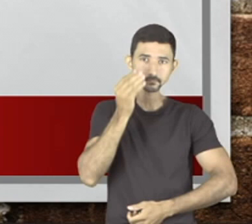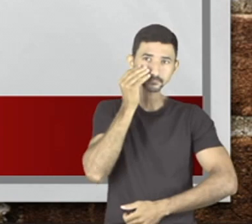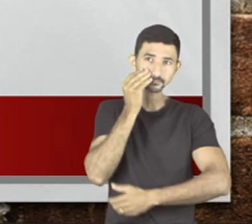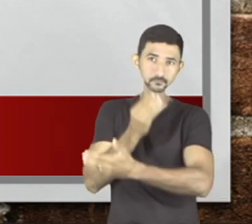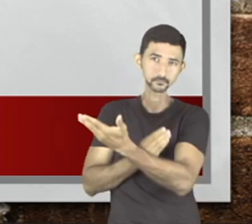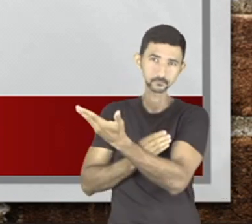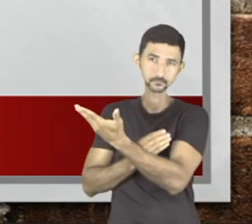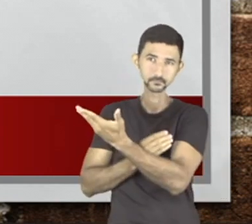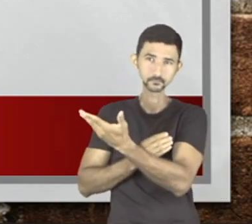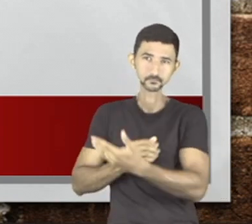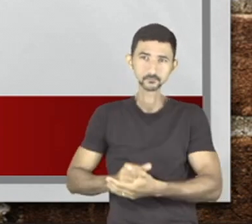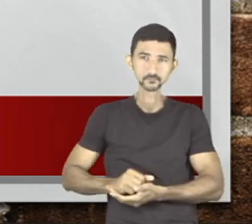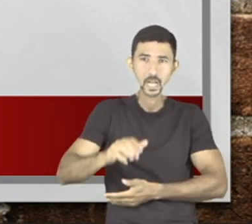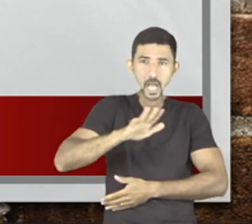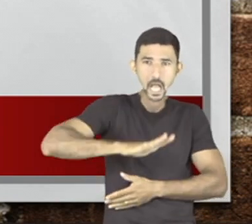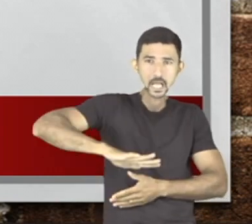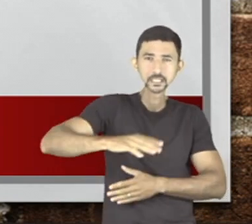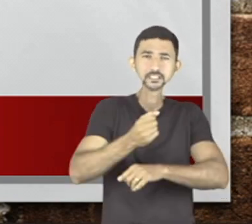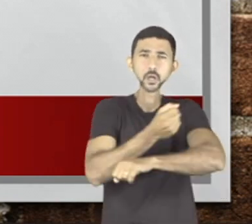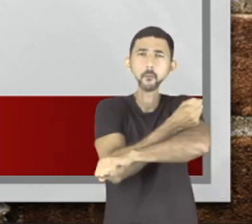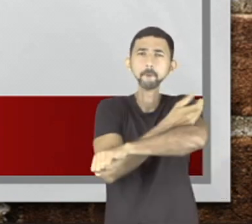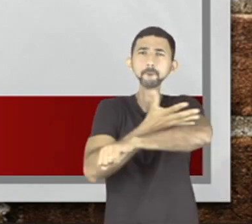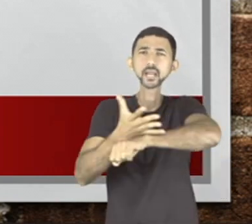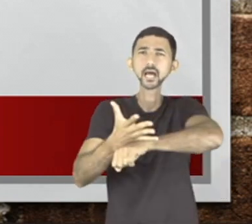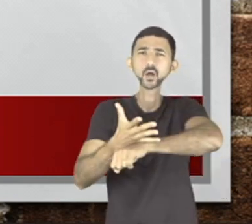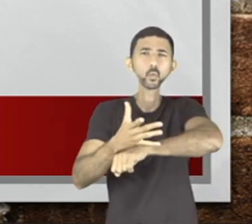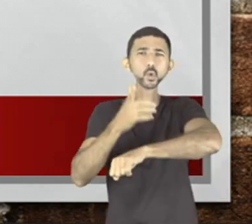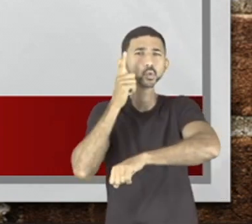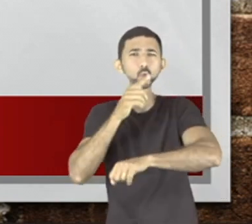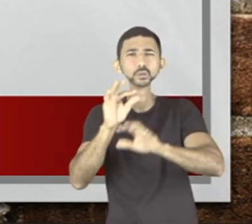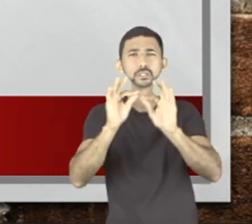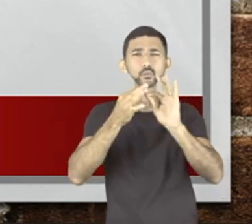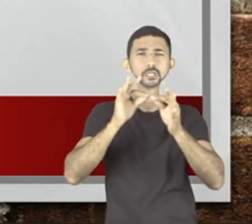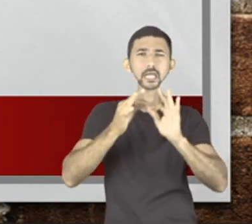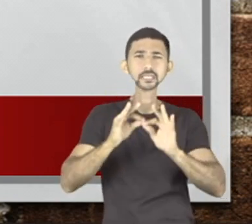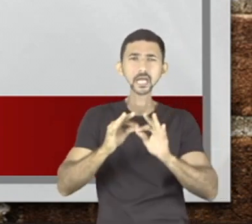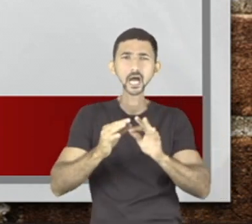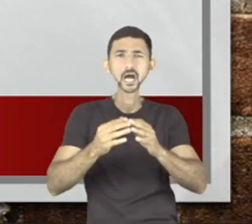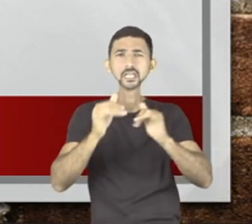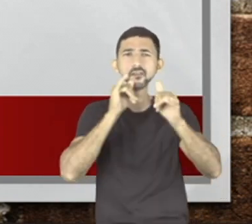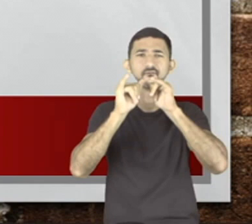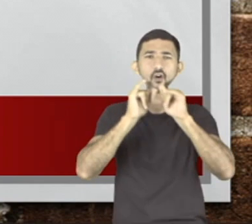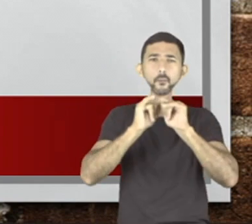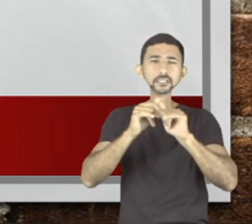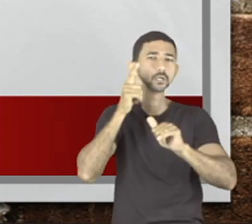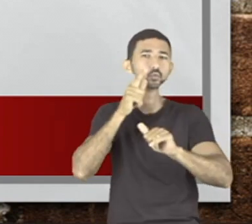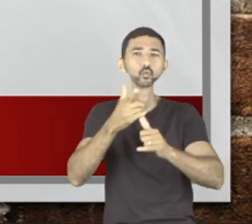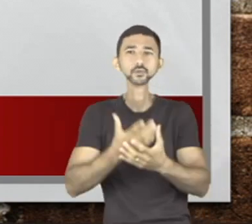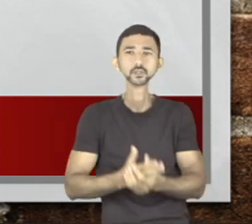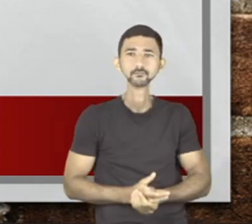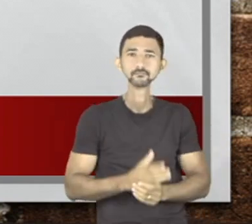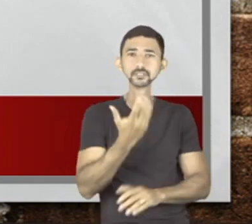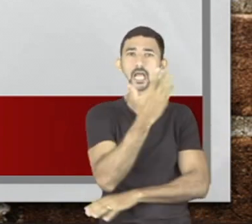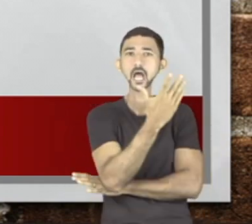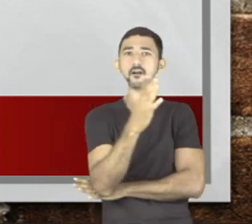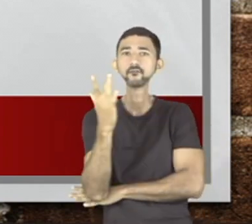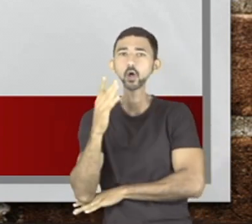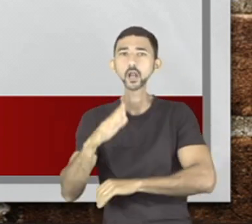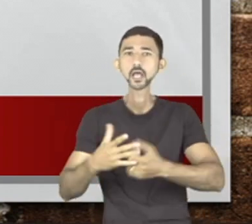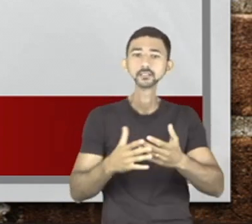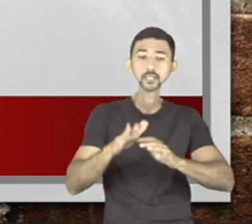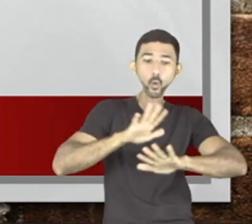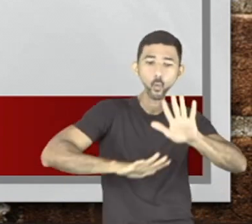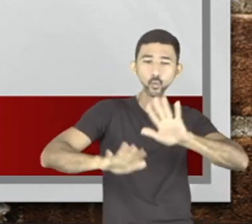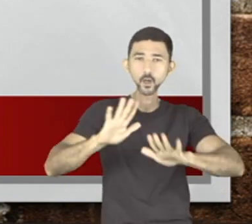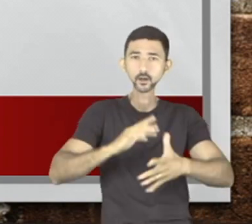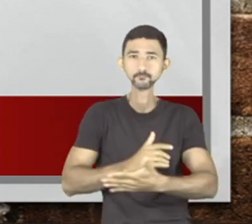aquela região em branco, sem informação, eles não conseguiram esses detalhes, né, essas informações sobre o quanto de floresta é preservada na